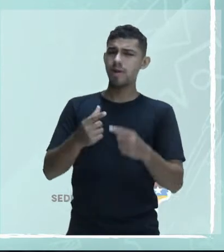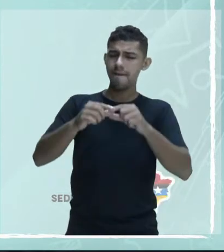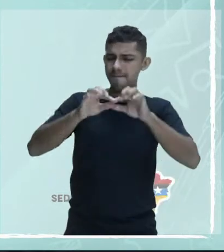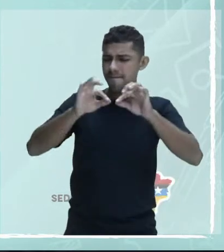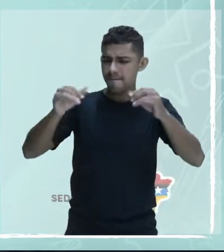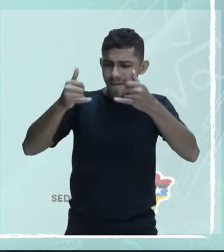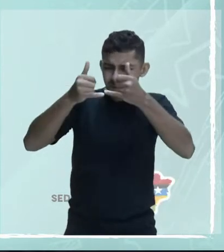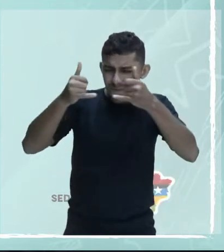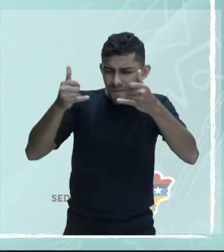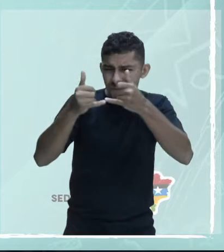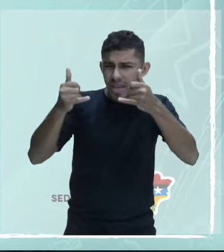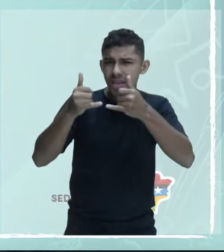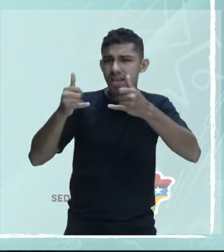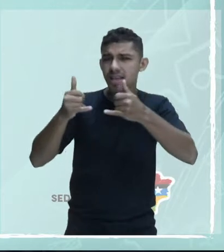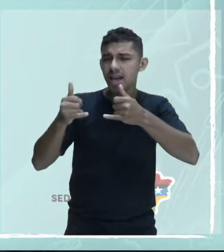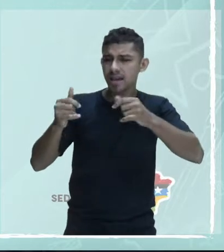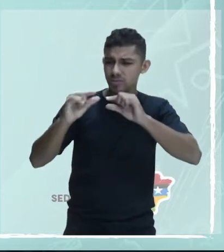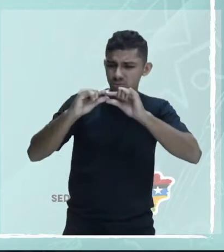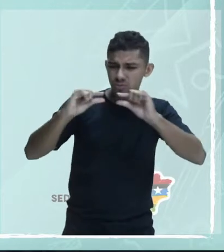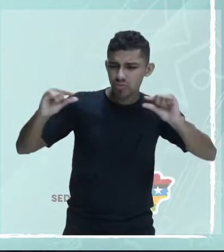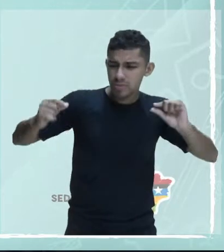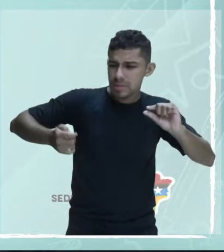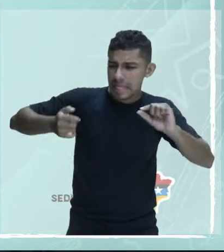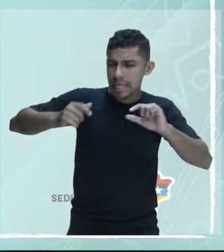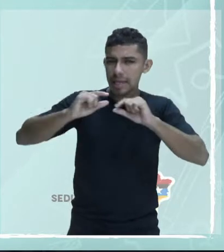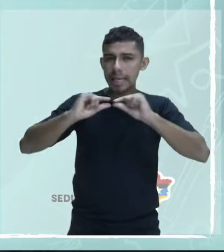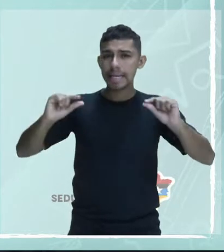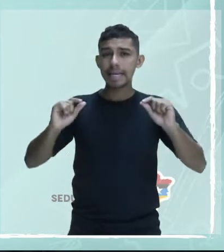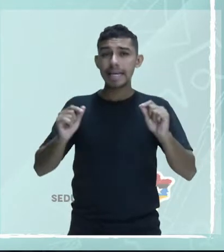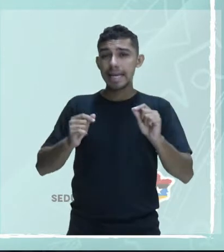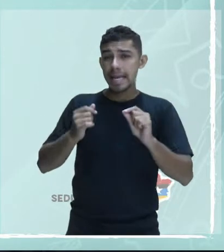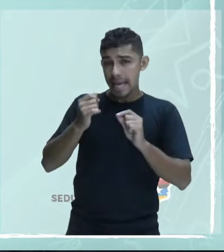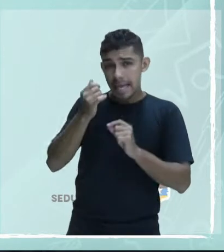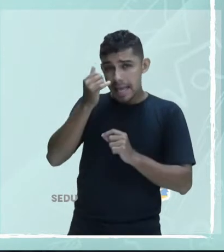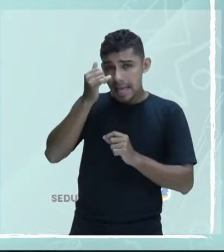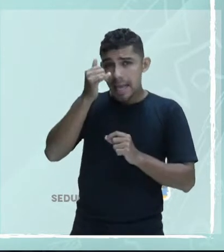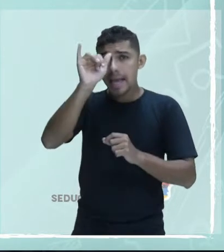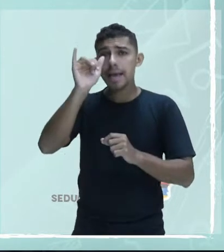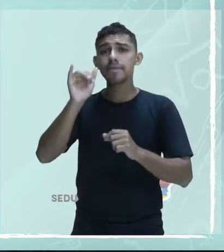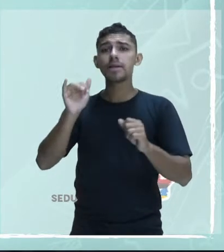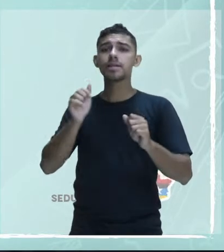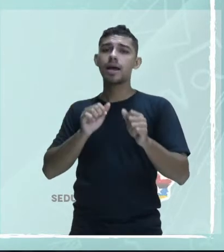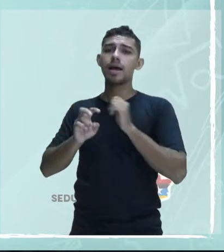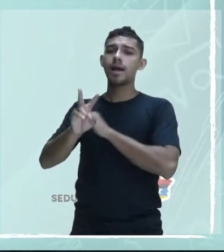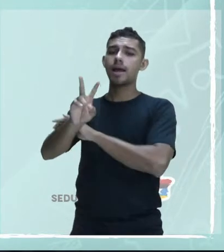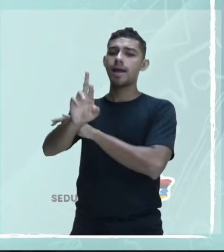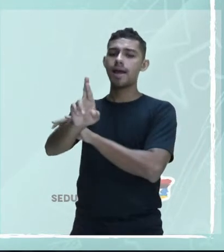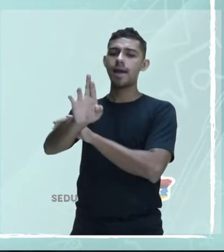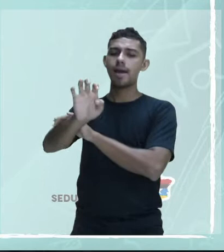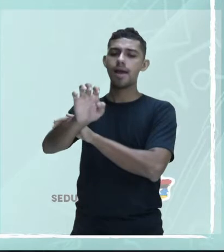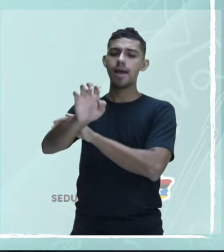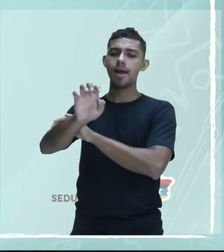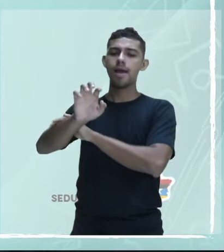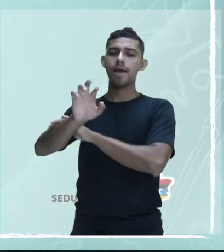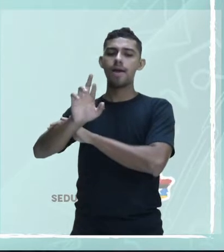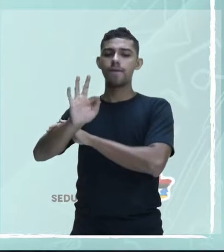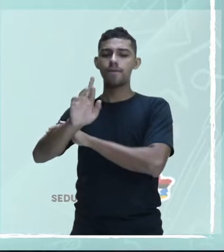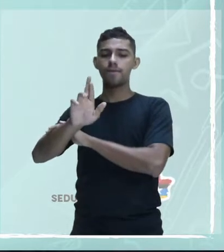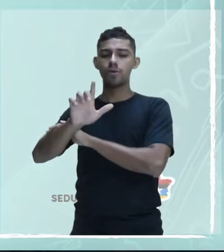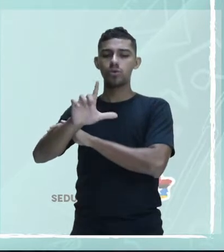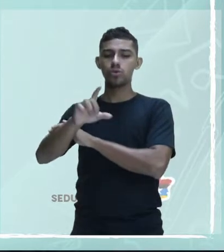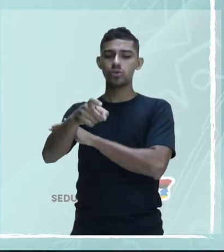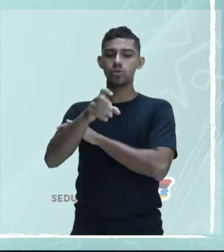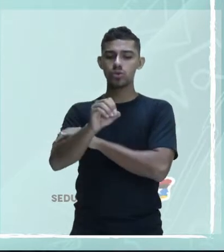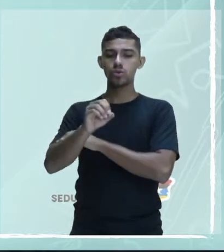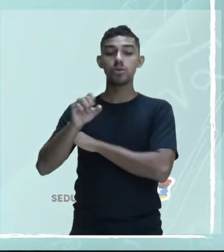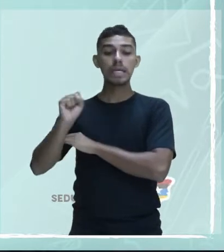delicadas e finas, possuem válvulas internas que impedem o refluxo sanguíneo. As artérias são